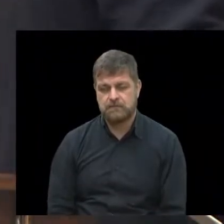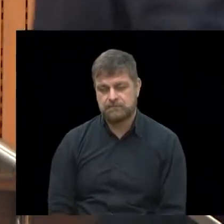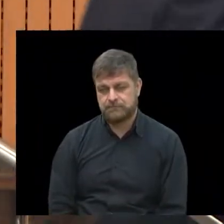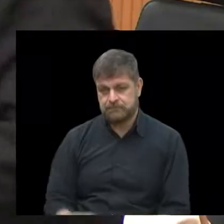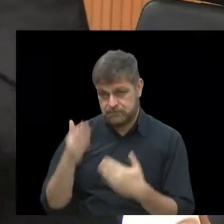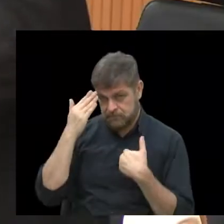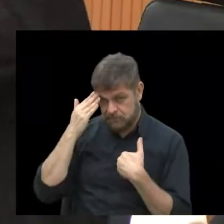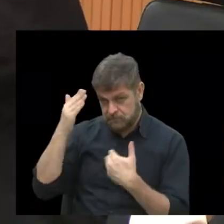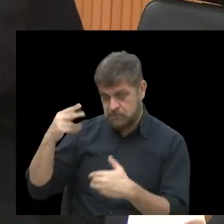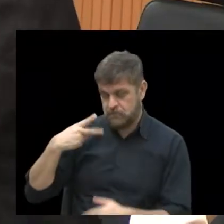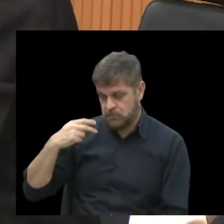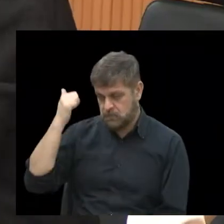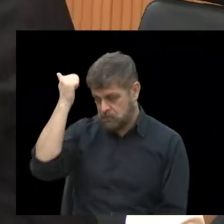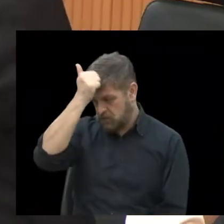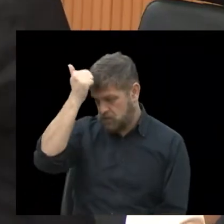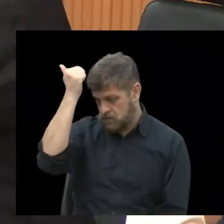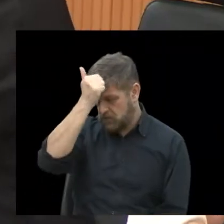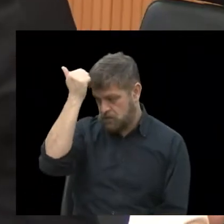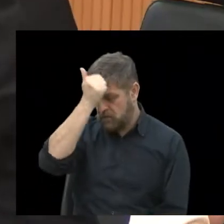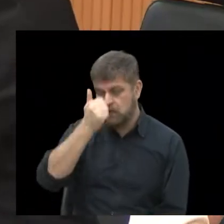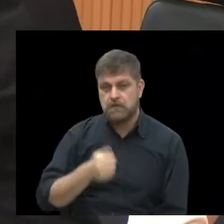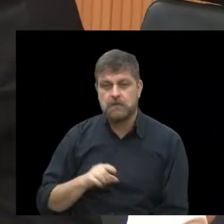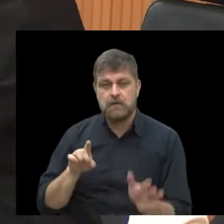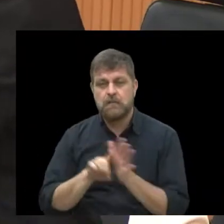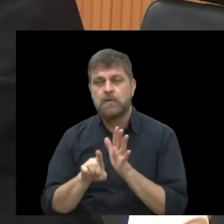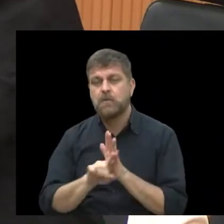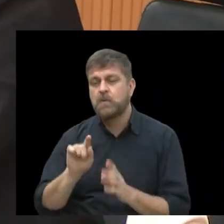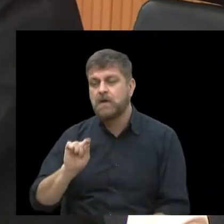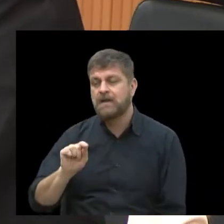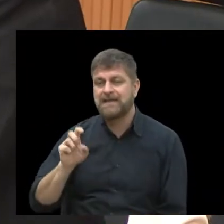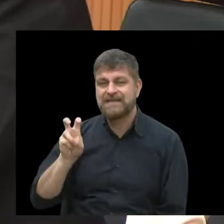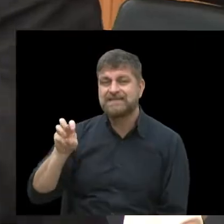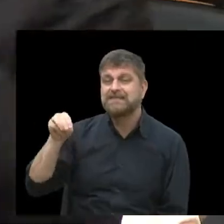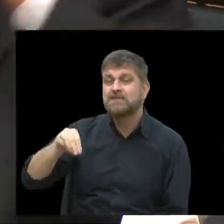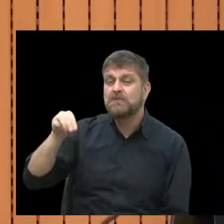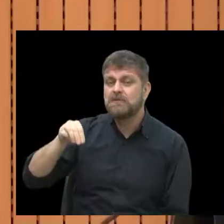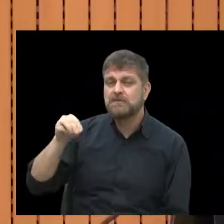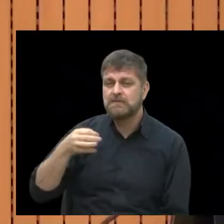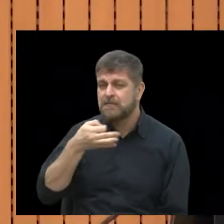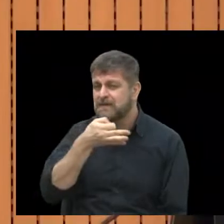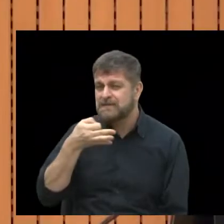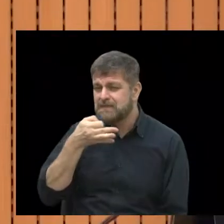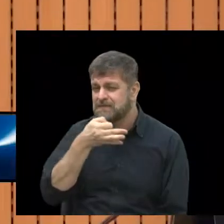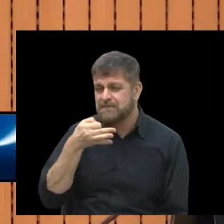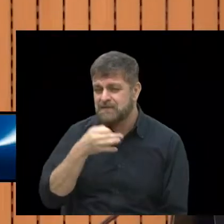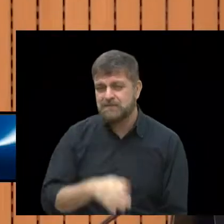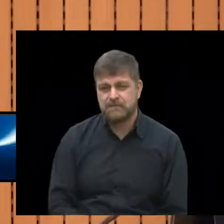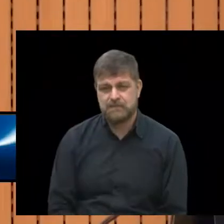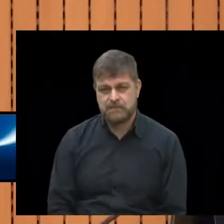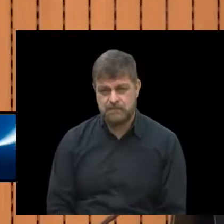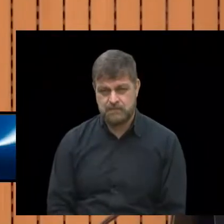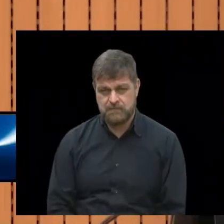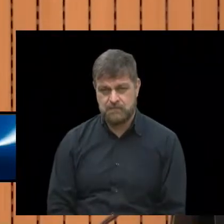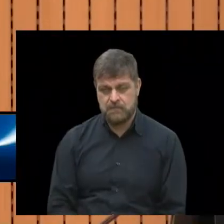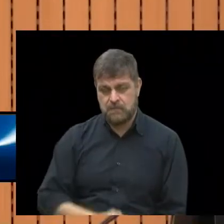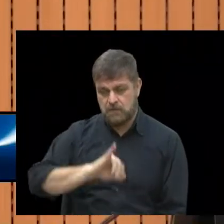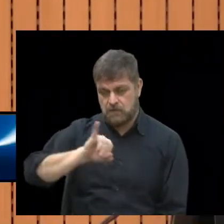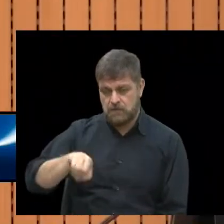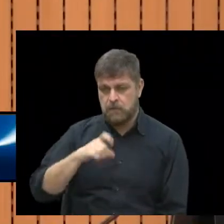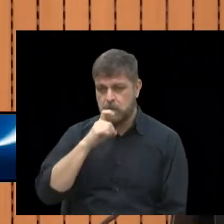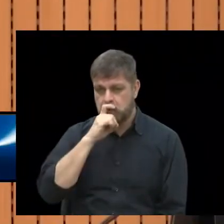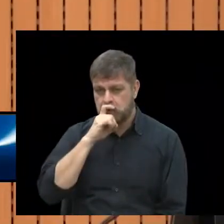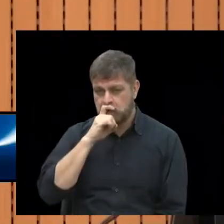Obrigado, vereador Ailton da Farmácia. Vereador Campos Filho, o próximo vereador inscrito. O próximo vereador inscrito é o vereador senhor Jorge Schneider,